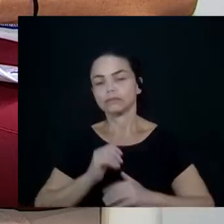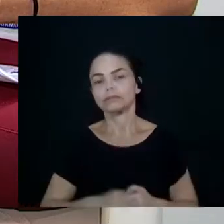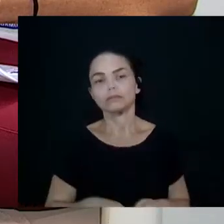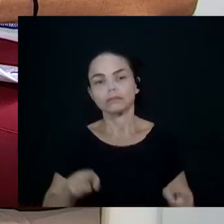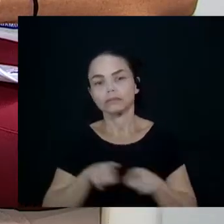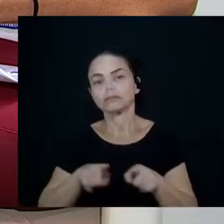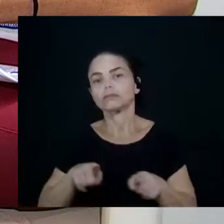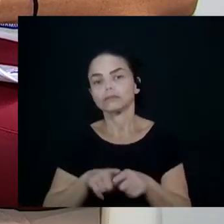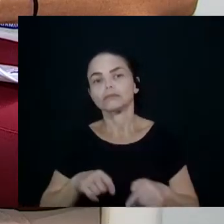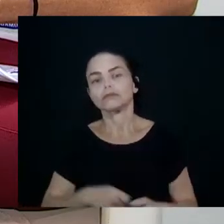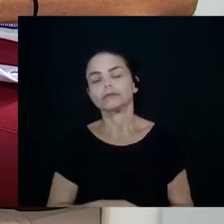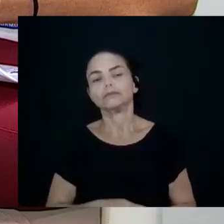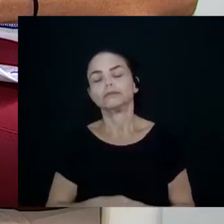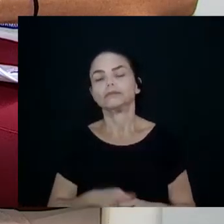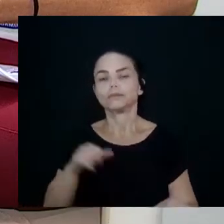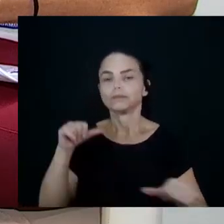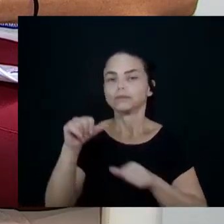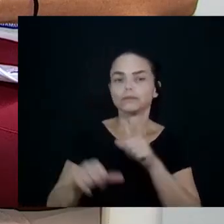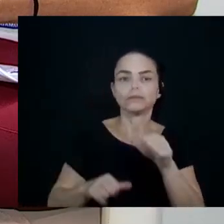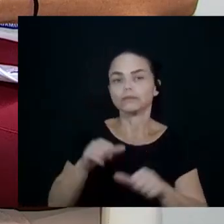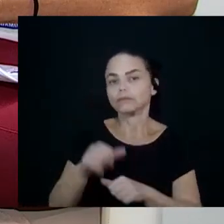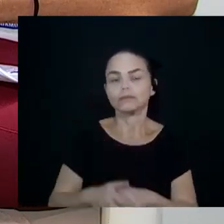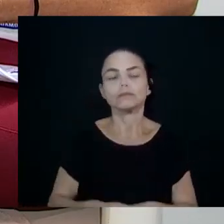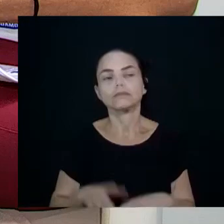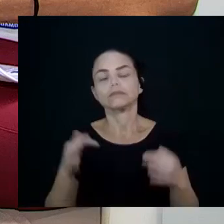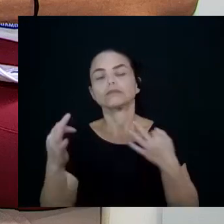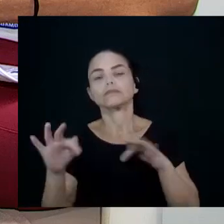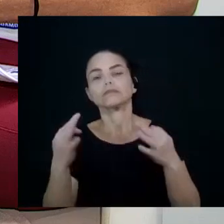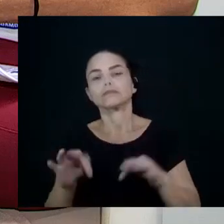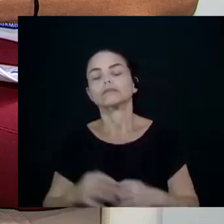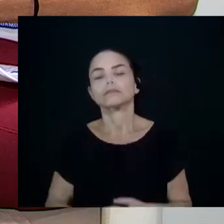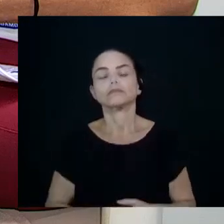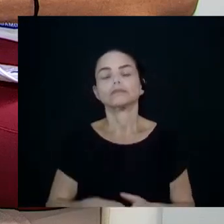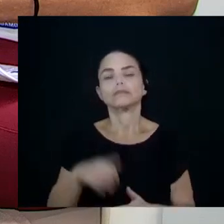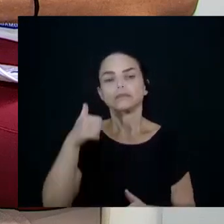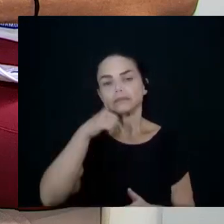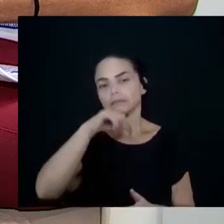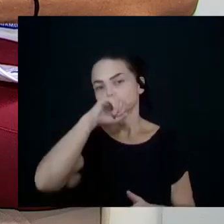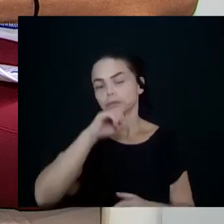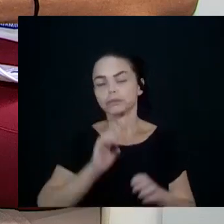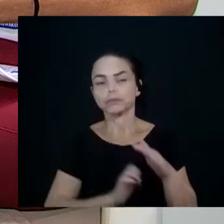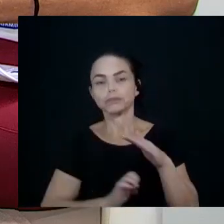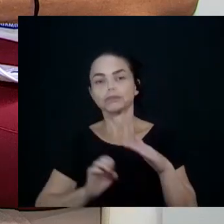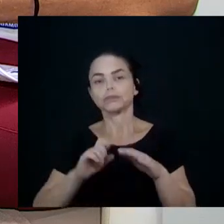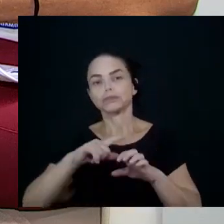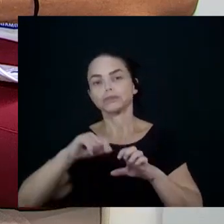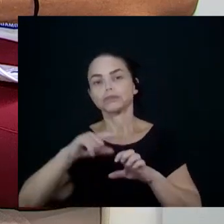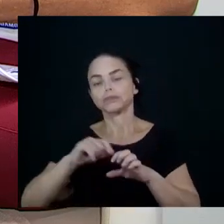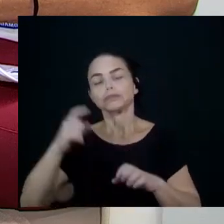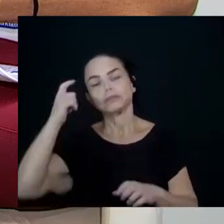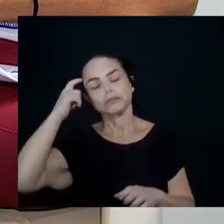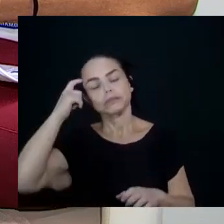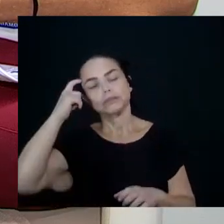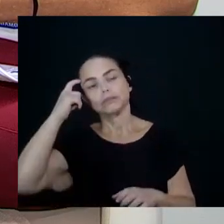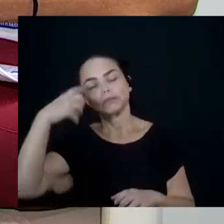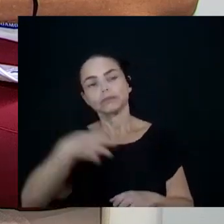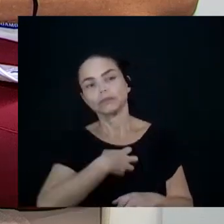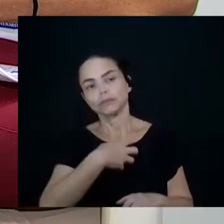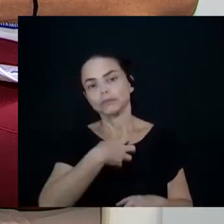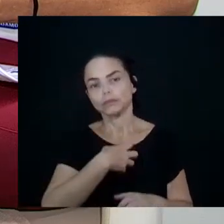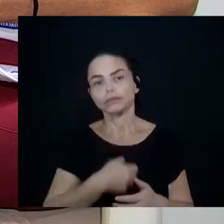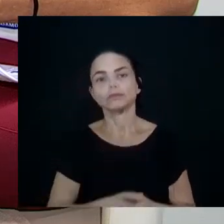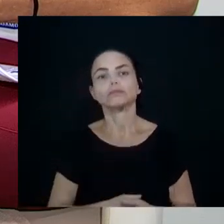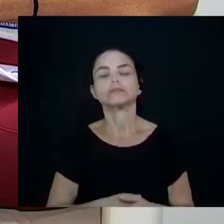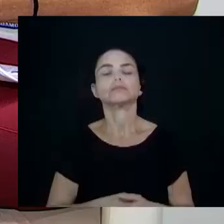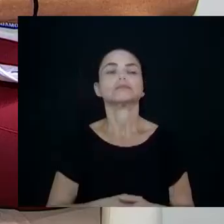dessa troca das dores das mães empreendedoras, o que você tem sentido? O online tem